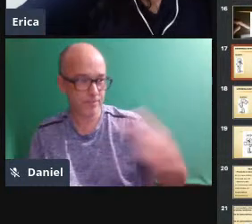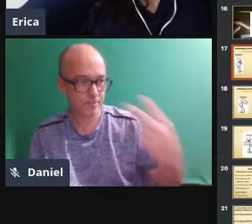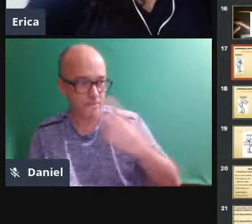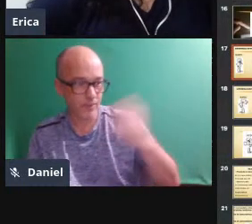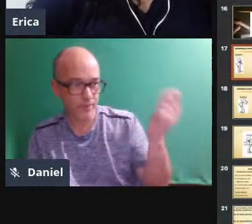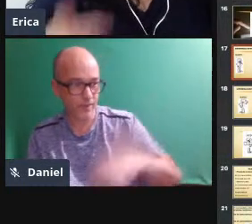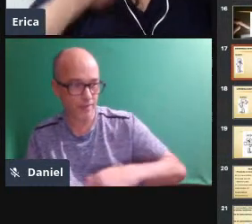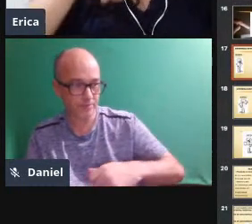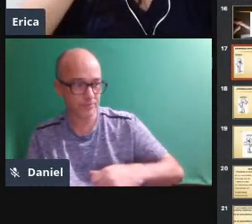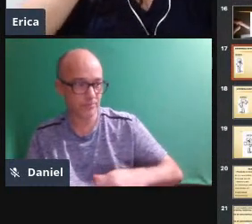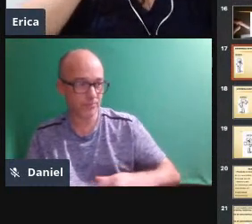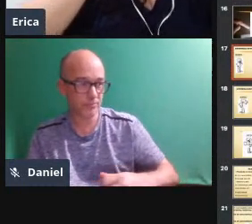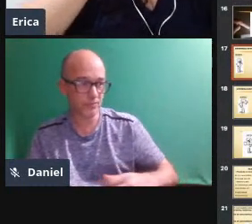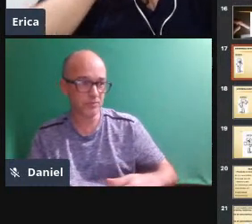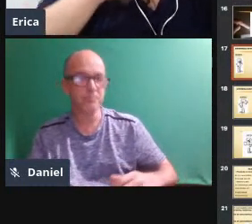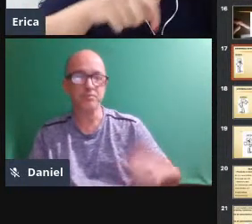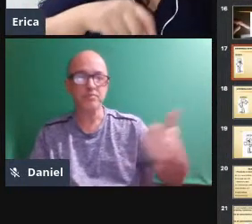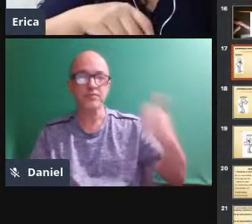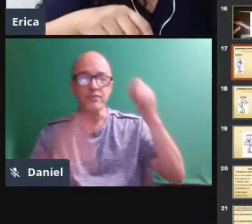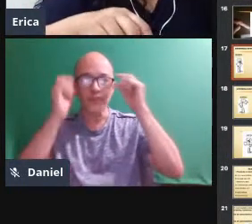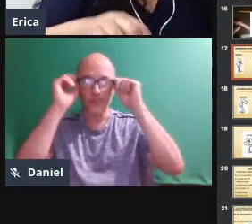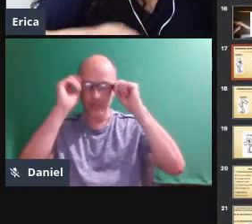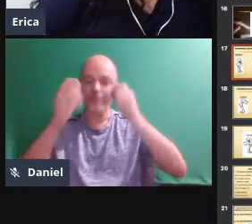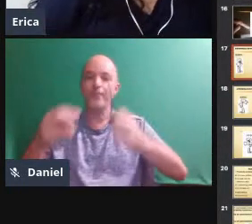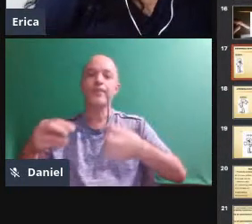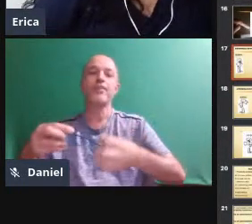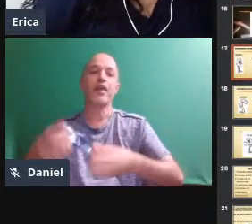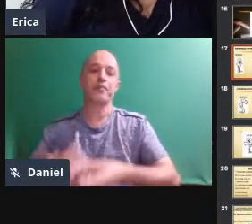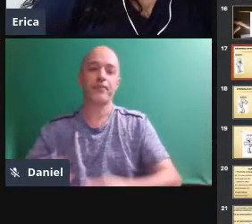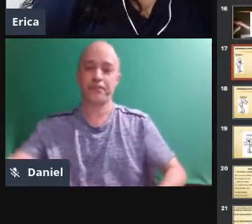Pronto. Dá para ver, dá.